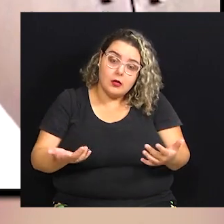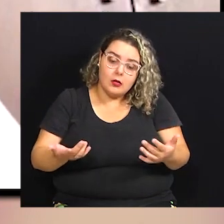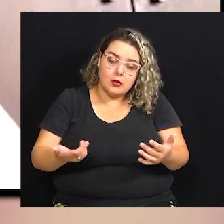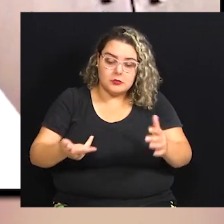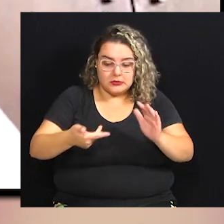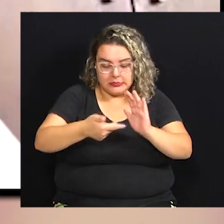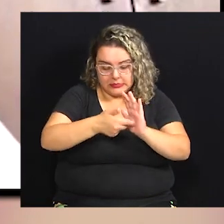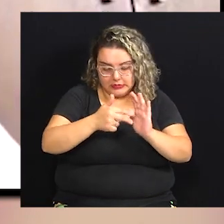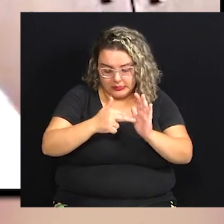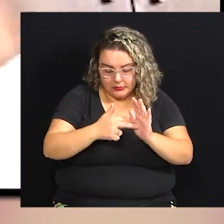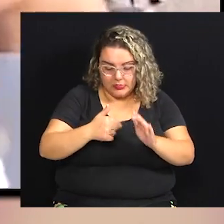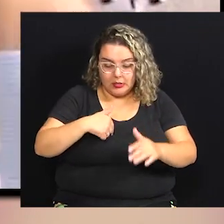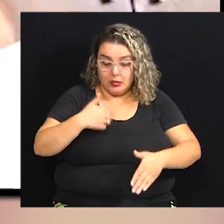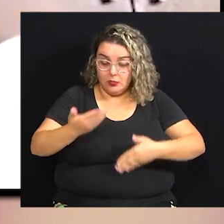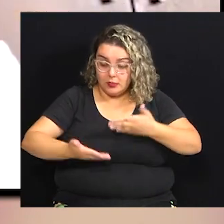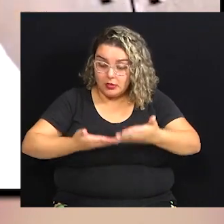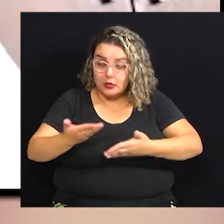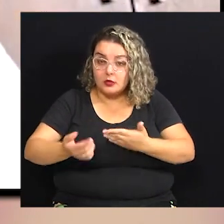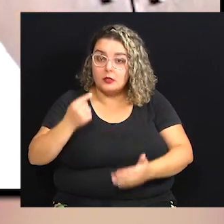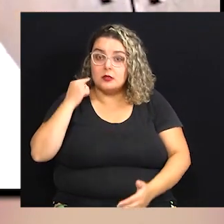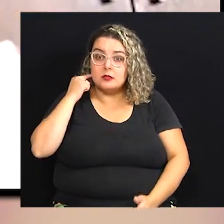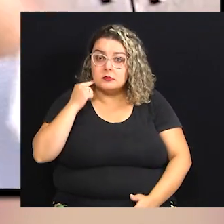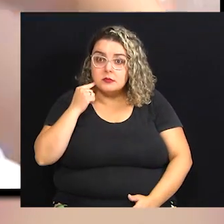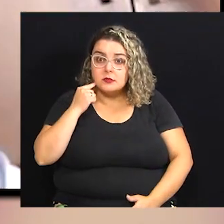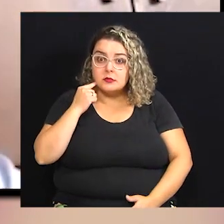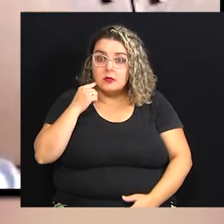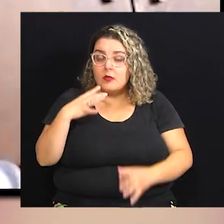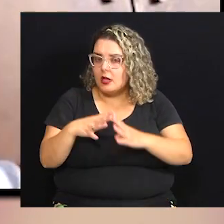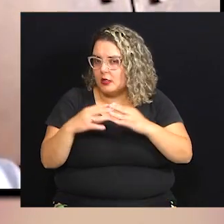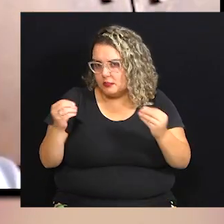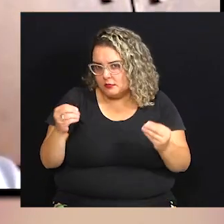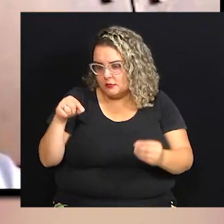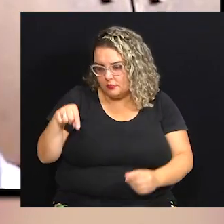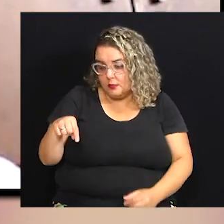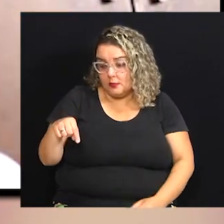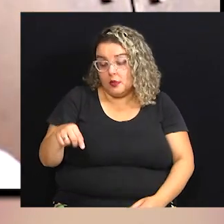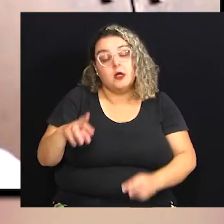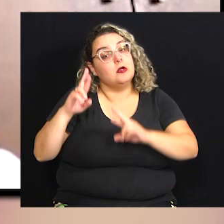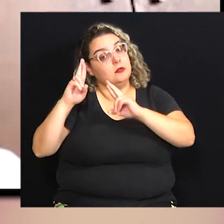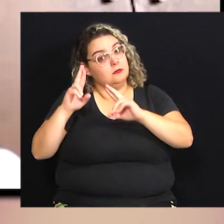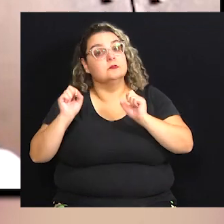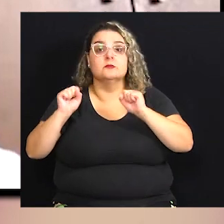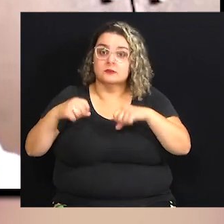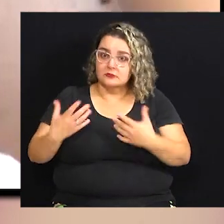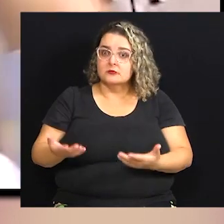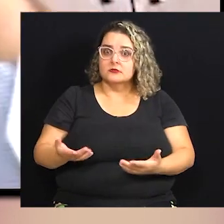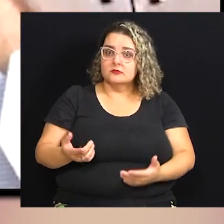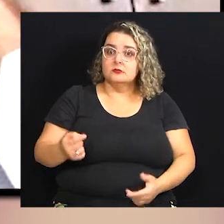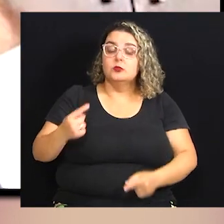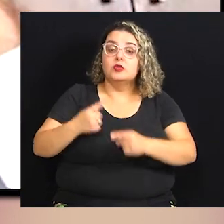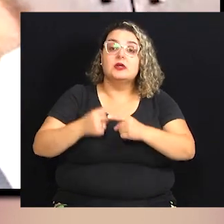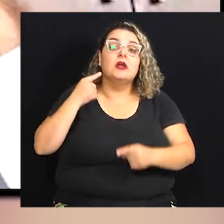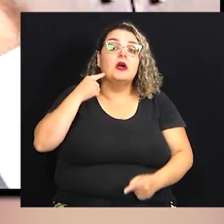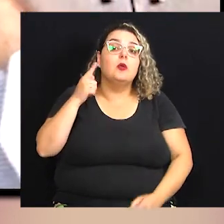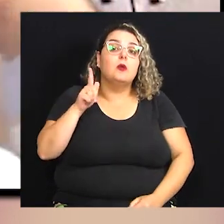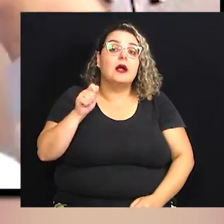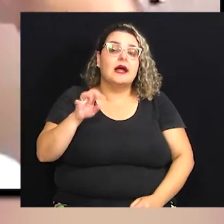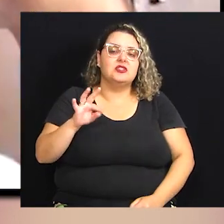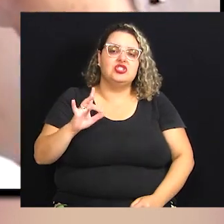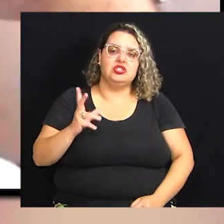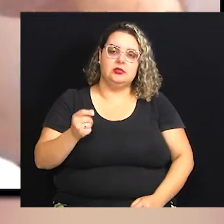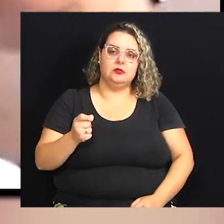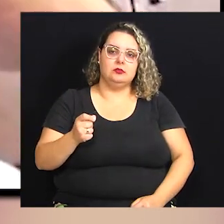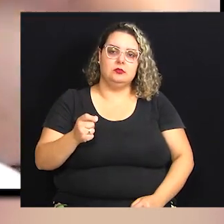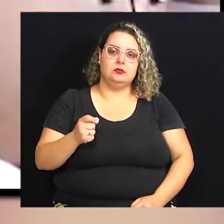Agora, isso quer dizer que eu tratando o dente, a enxaqueca vai sumir? Espera-se que sim, porque aquilo ali é o gatilho.